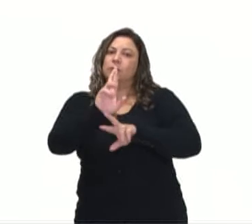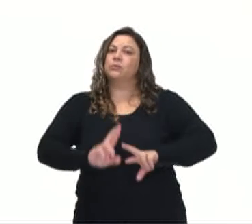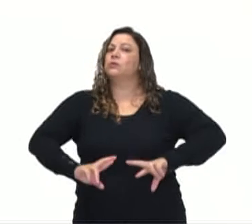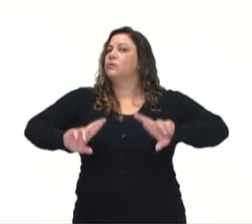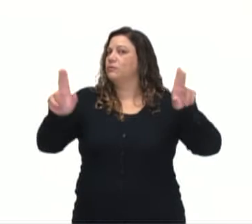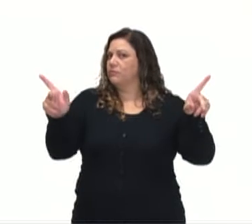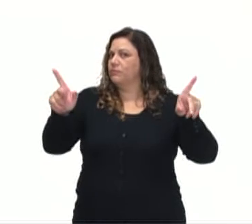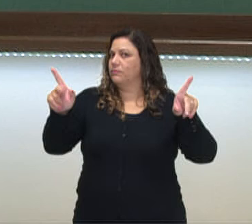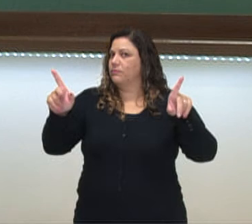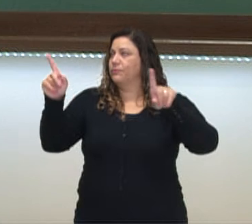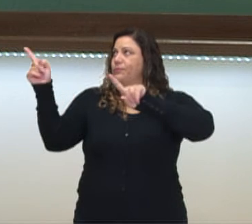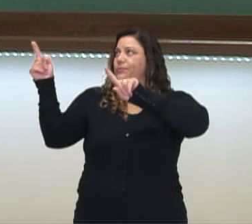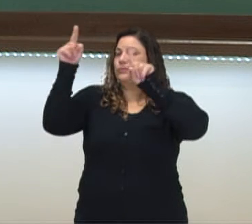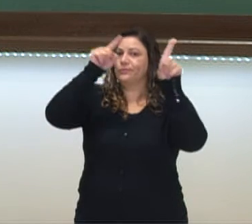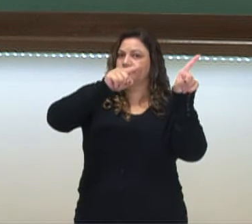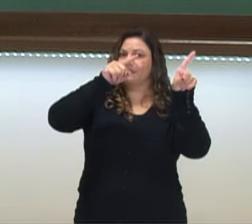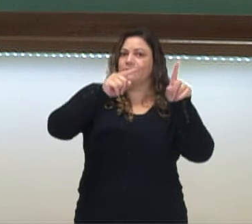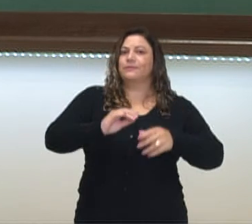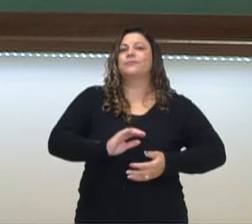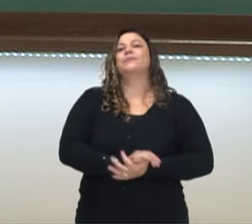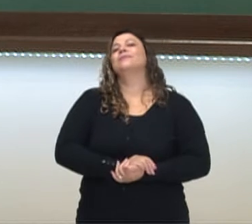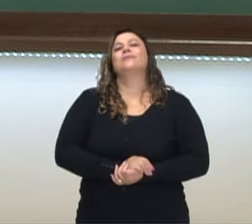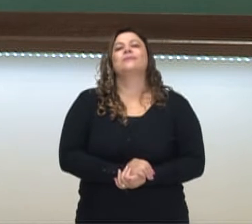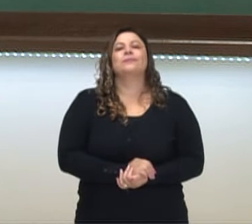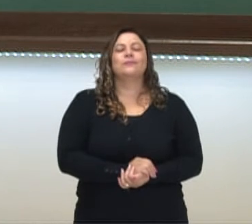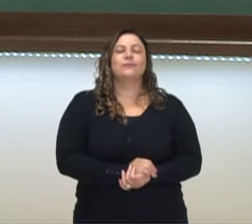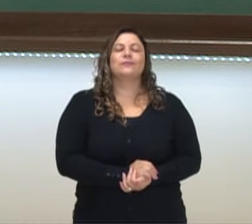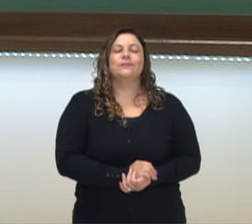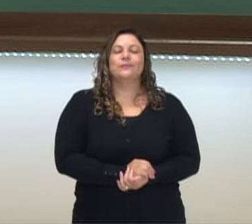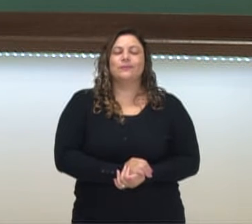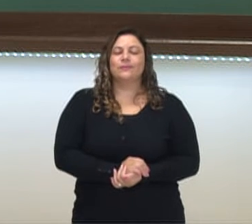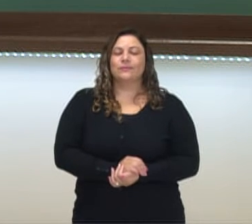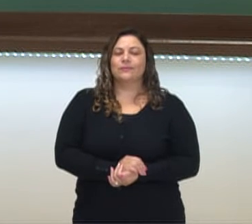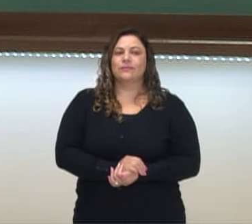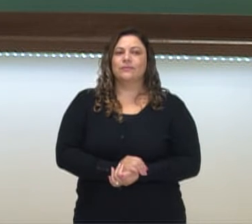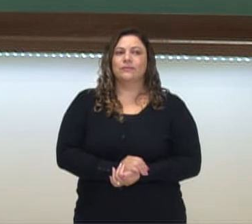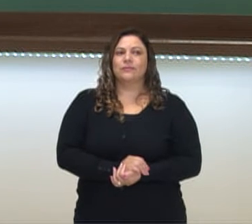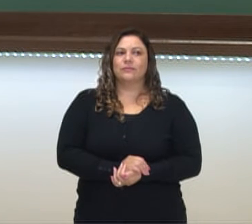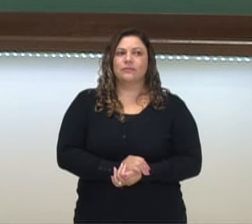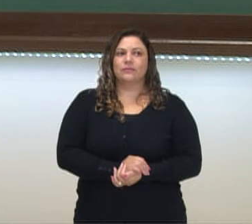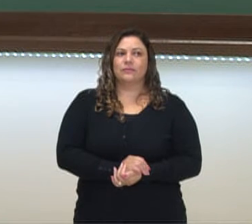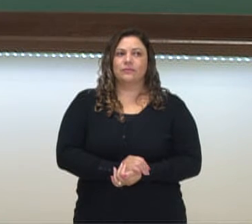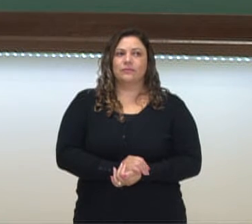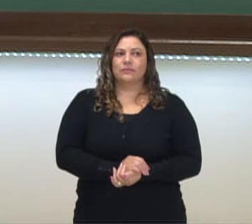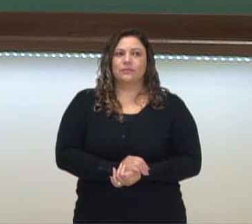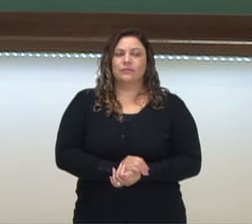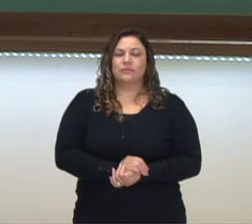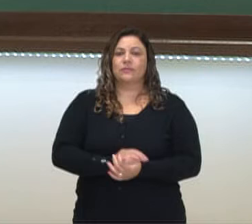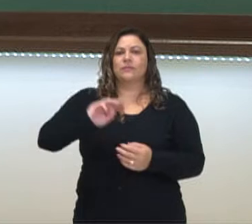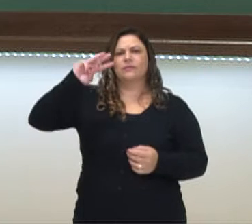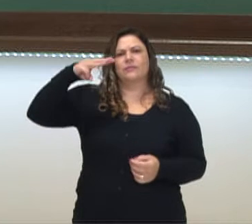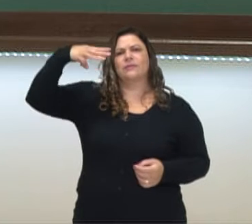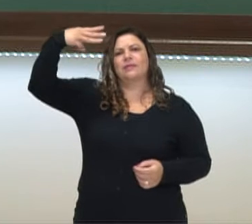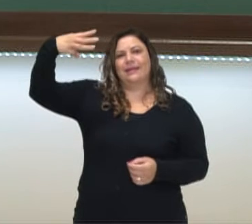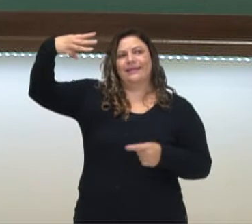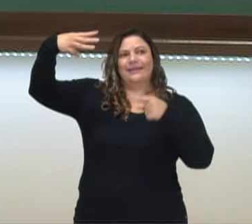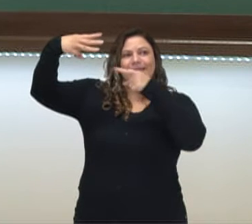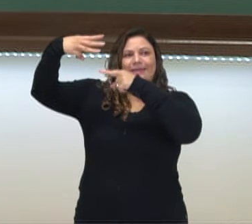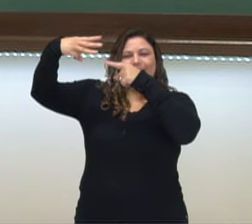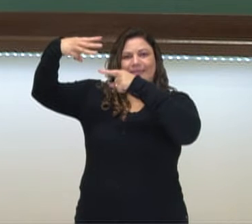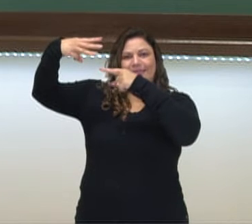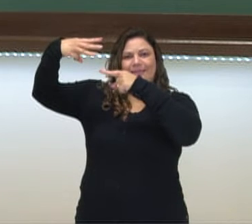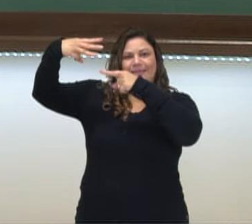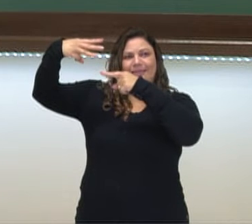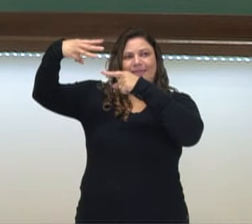voltar para o quadro e vamos corrigir a solução. Então, olha lá. Aqui onde eu coloquei 3, não é 3 não, é